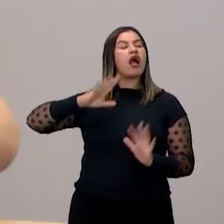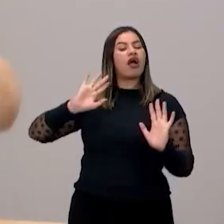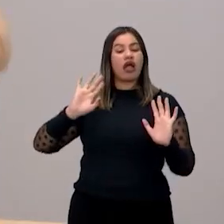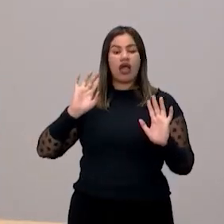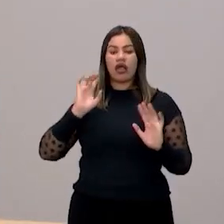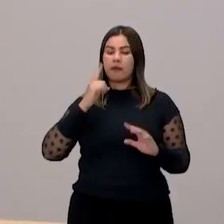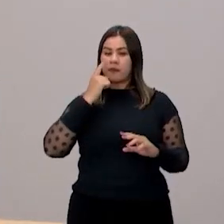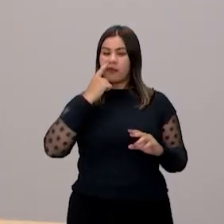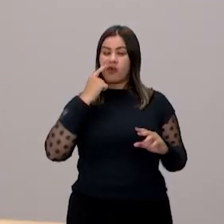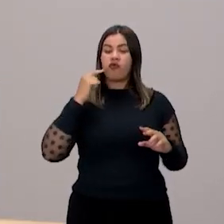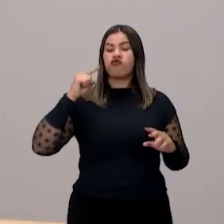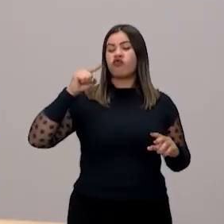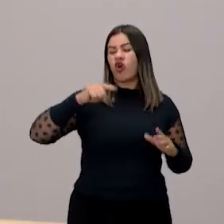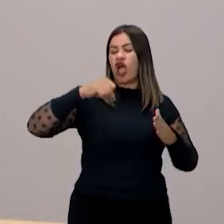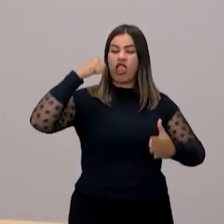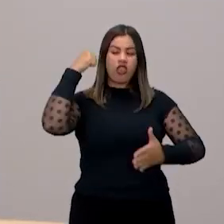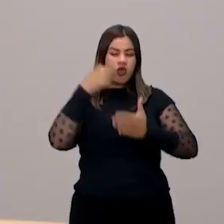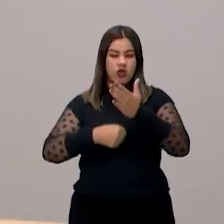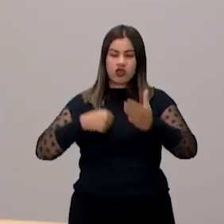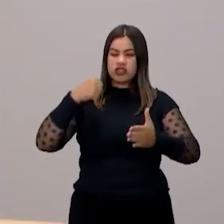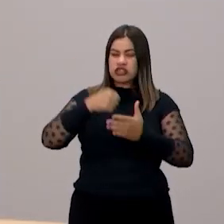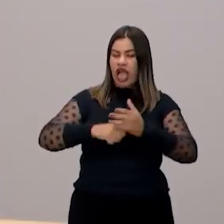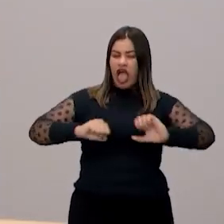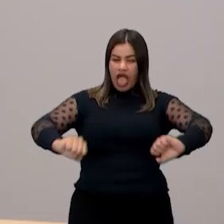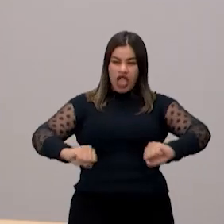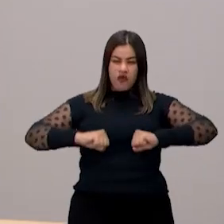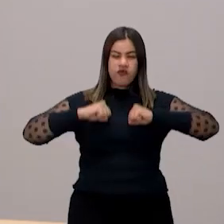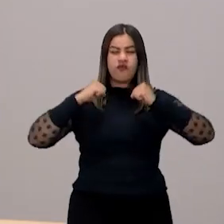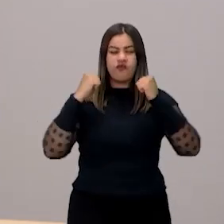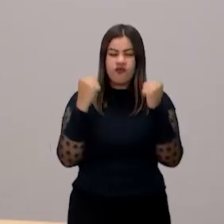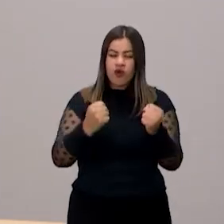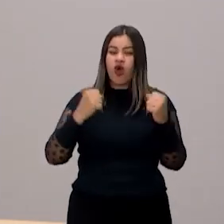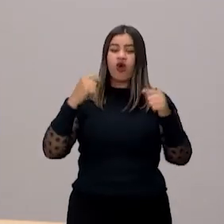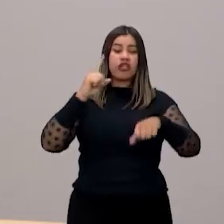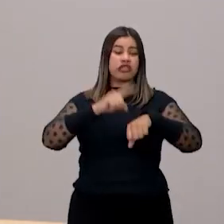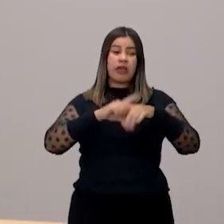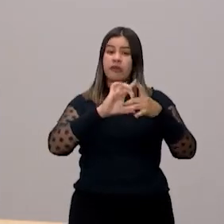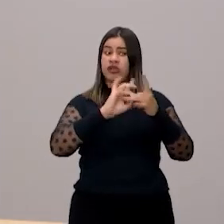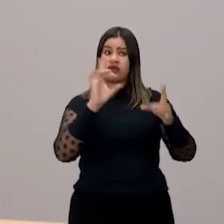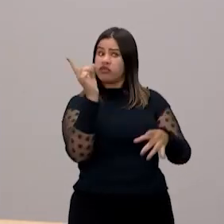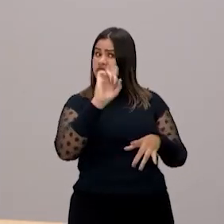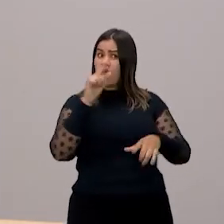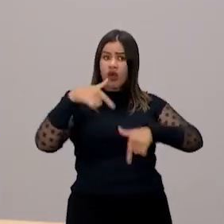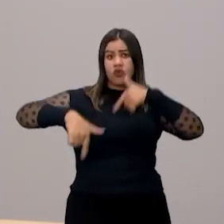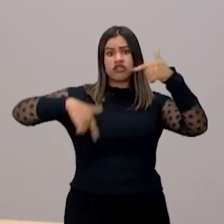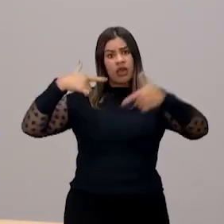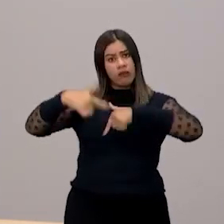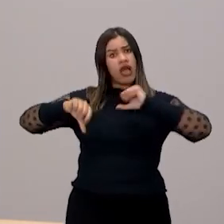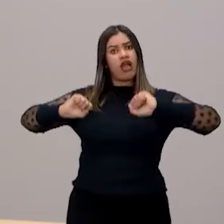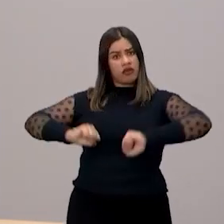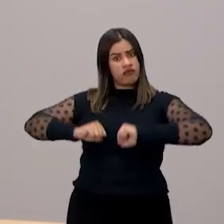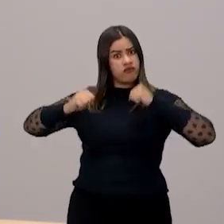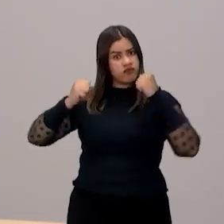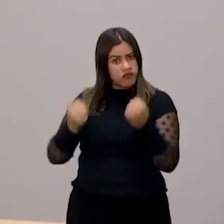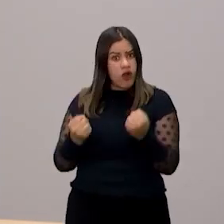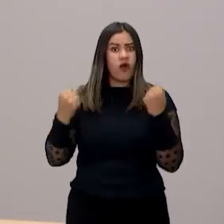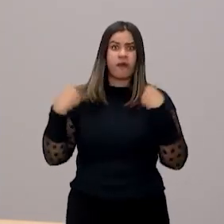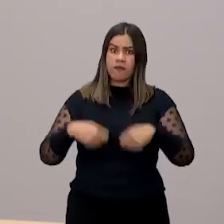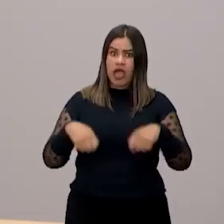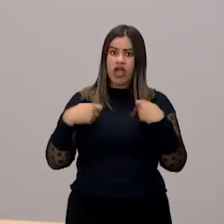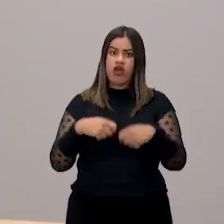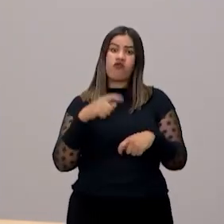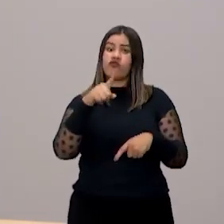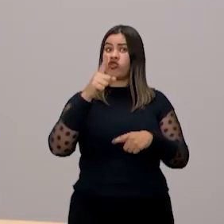ser, você tem que lutar, ir atrás, você tem que trabalhar até no seu tempo livre, você é a raiz do